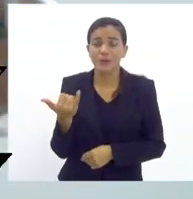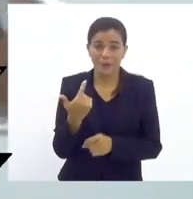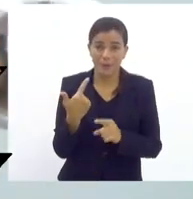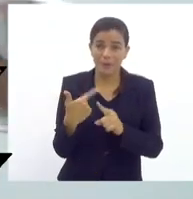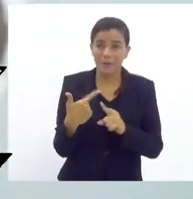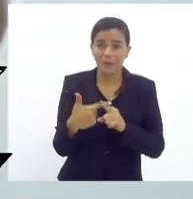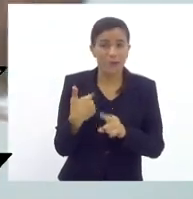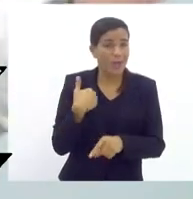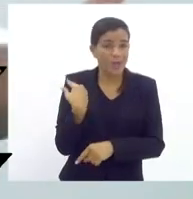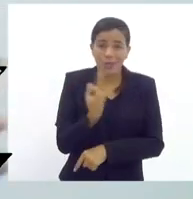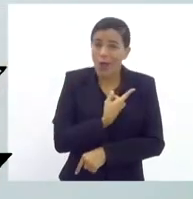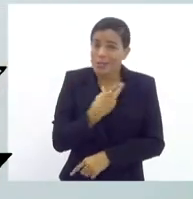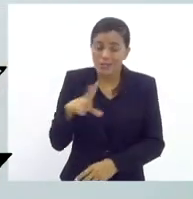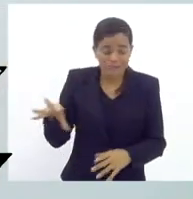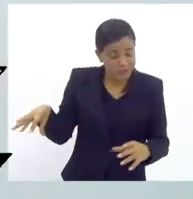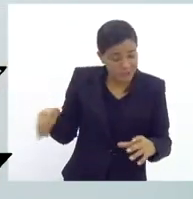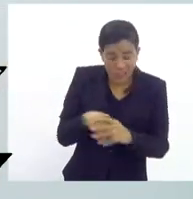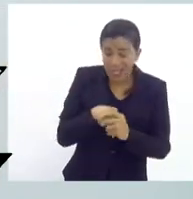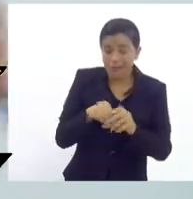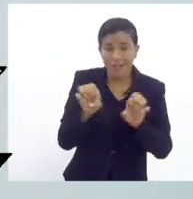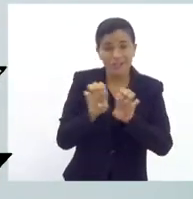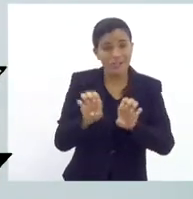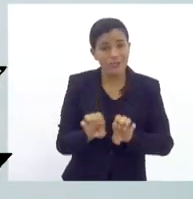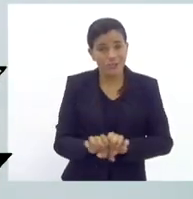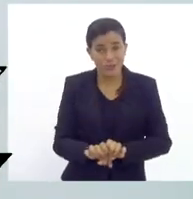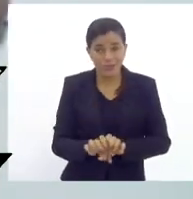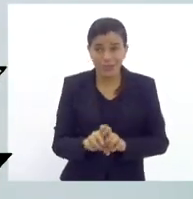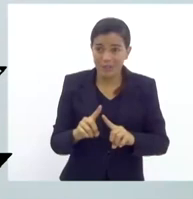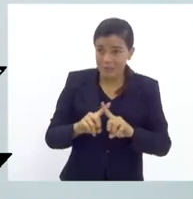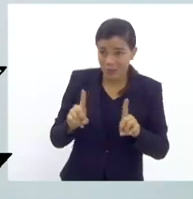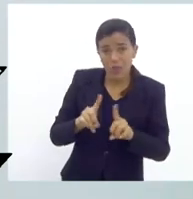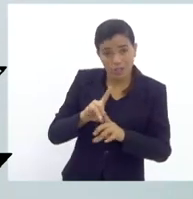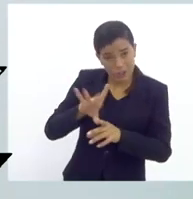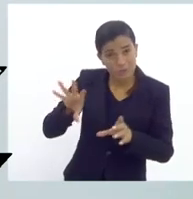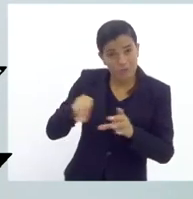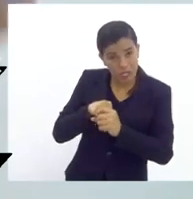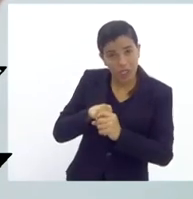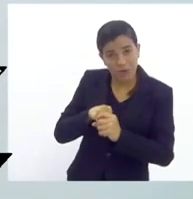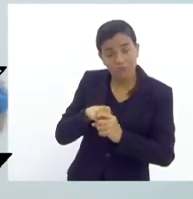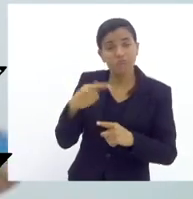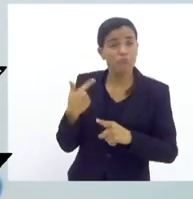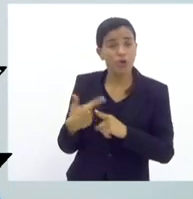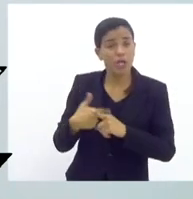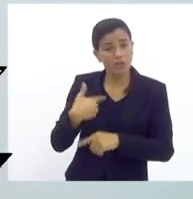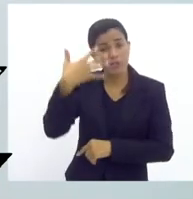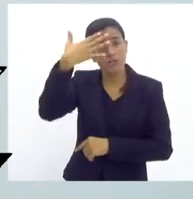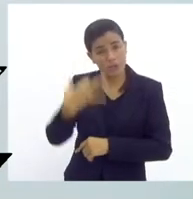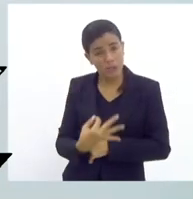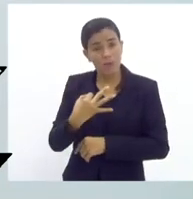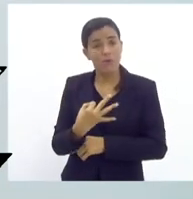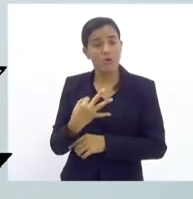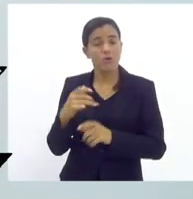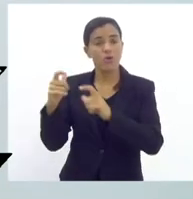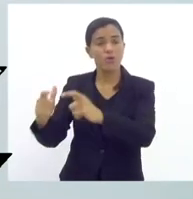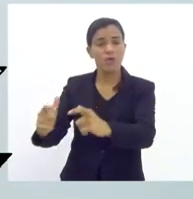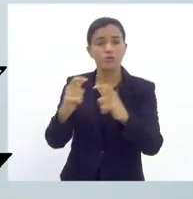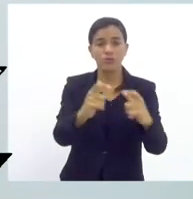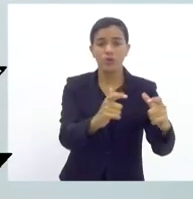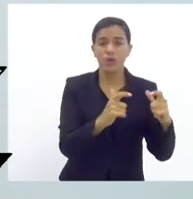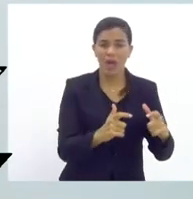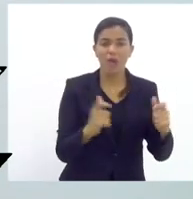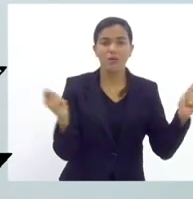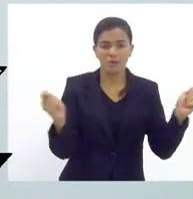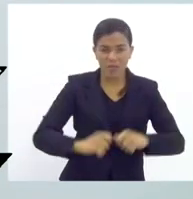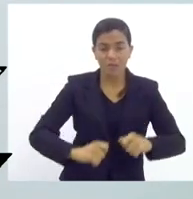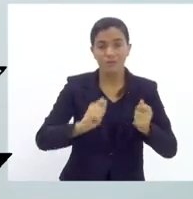estando dentro dessas estruturas mas estamos porque entendemos que dentro desses lugares podemos